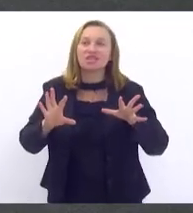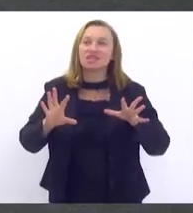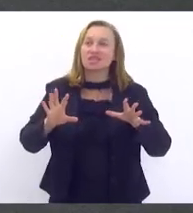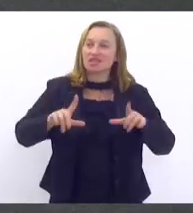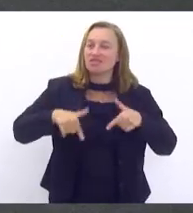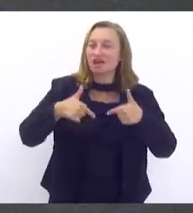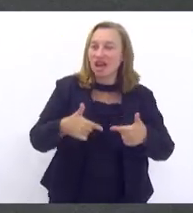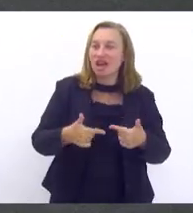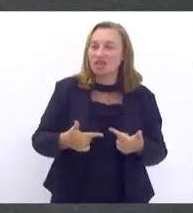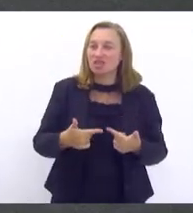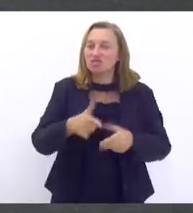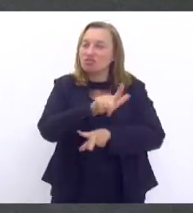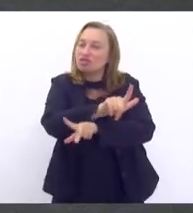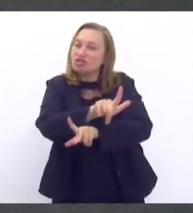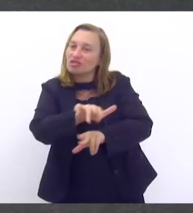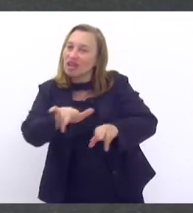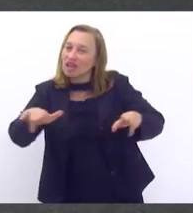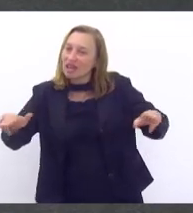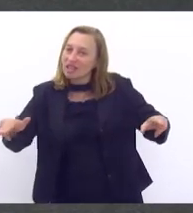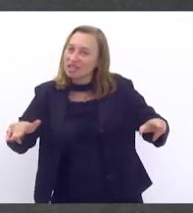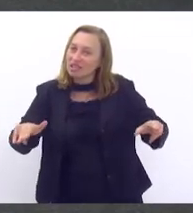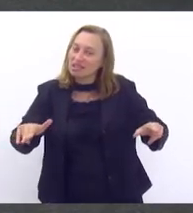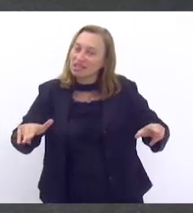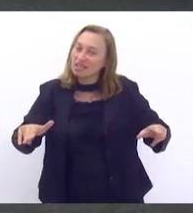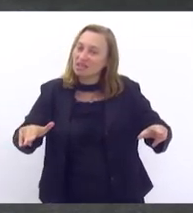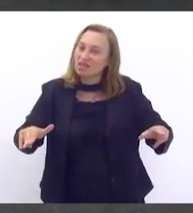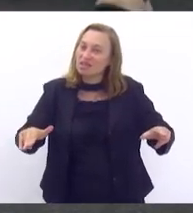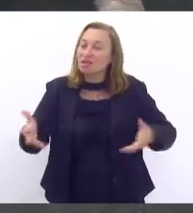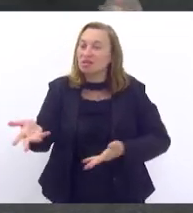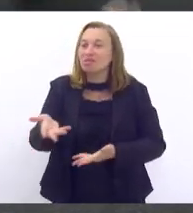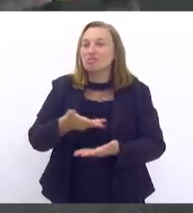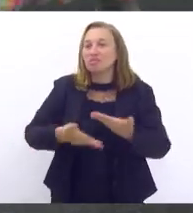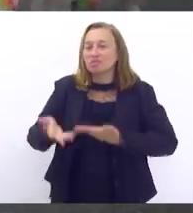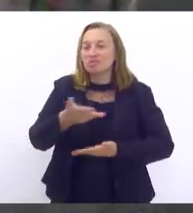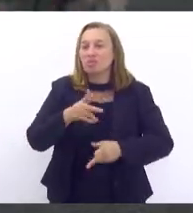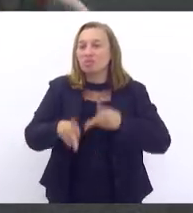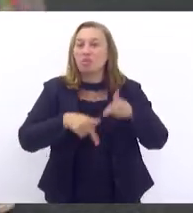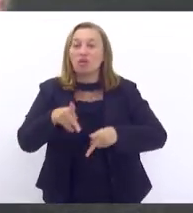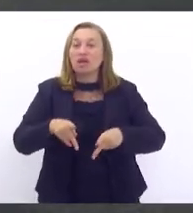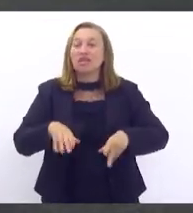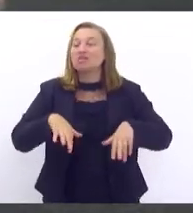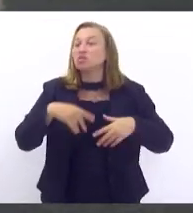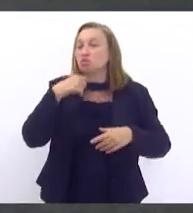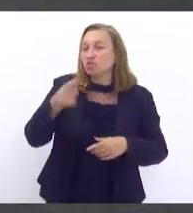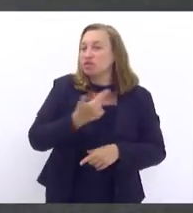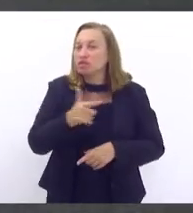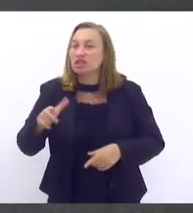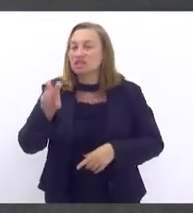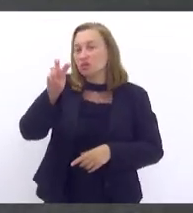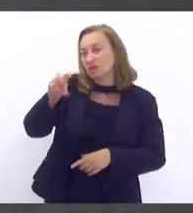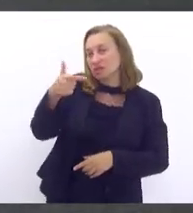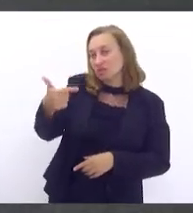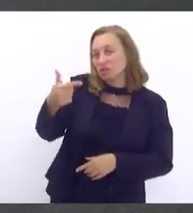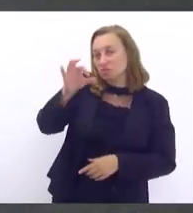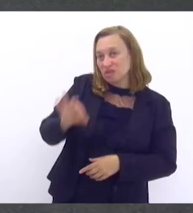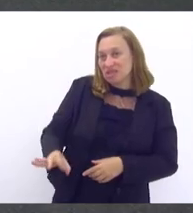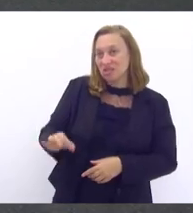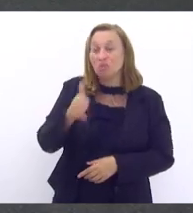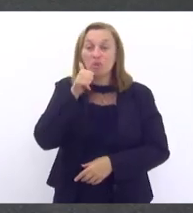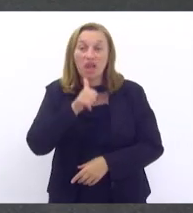faz com maior diversidade, se faz com maior parcela da população. Não tenho dúvida, somos 52% de mulheres,